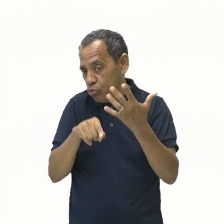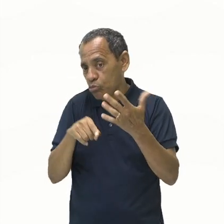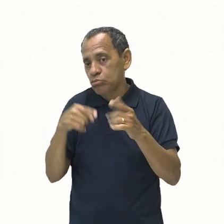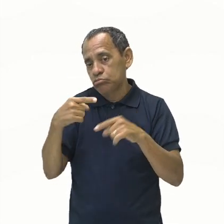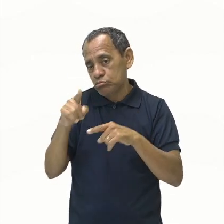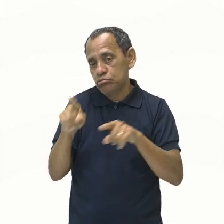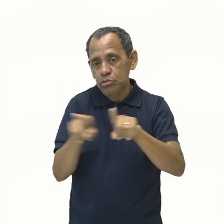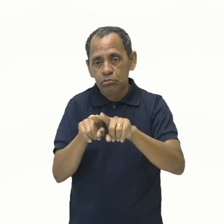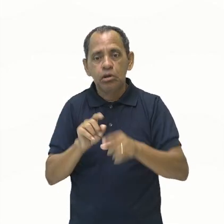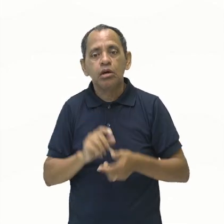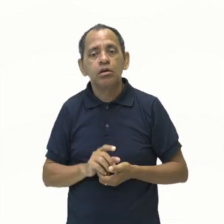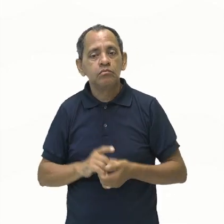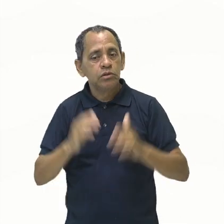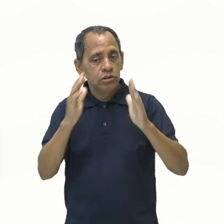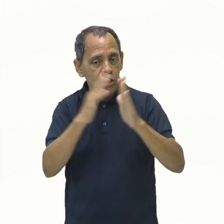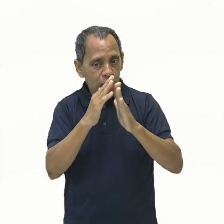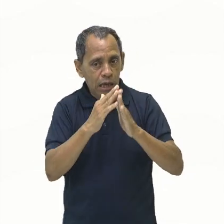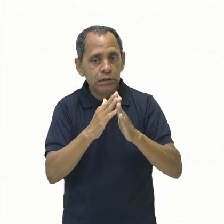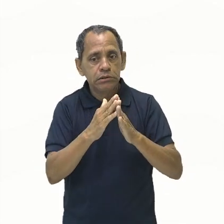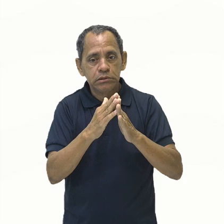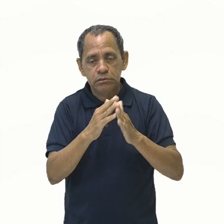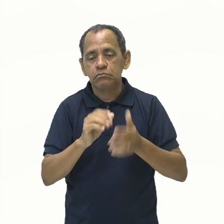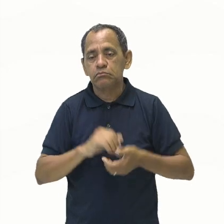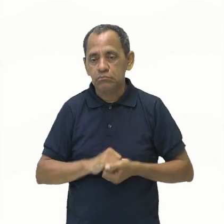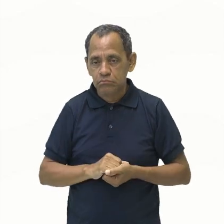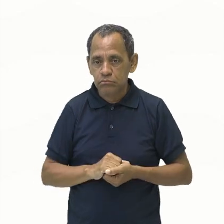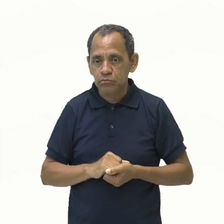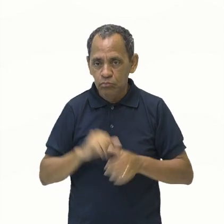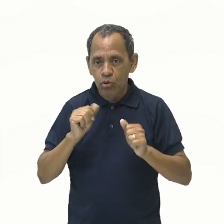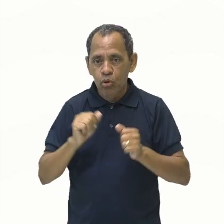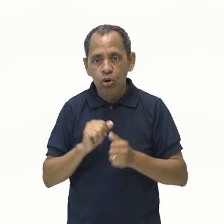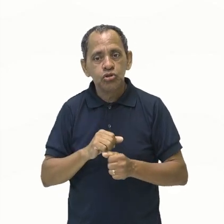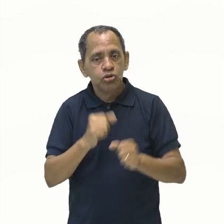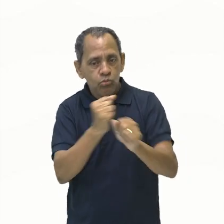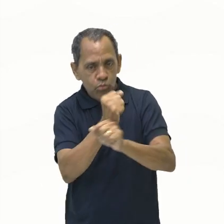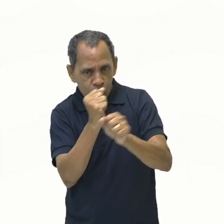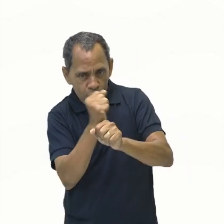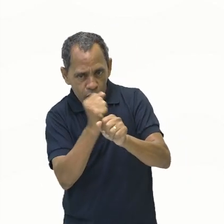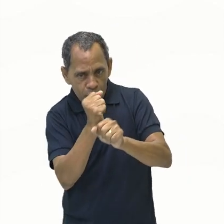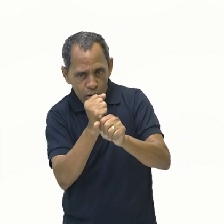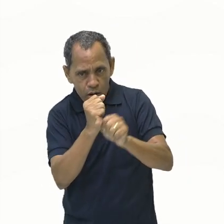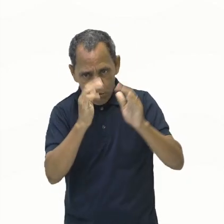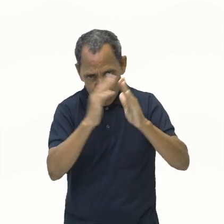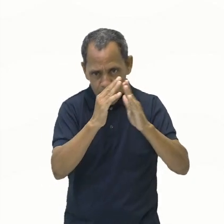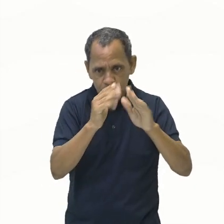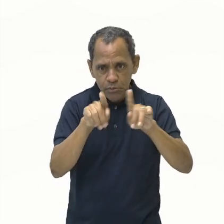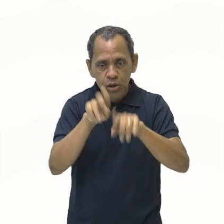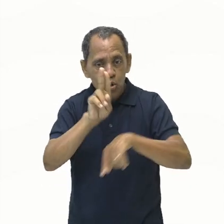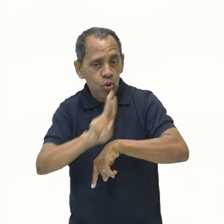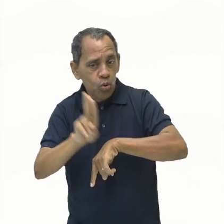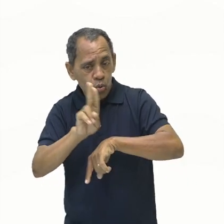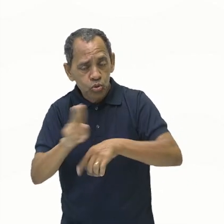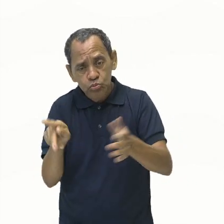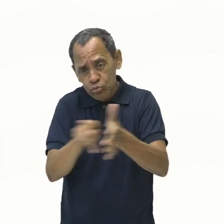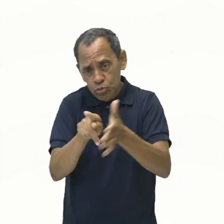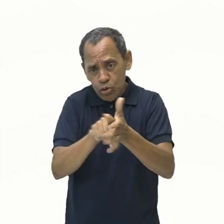gerado de atividades residenciais, pode ser alguma reforma, né? ou do uso mesmo da